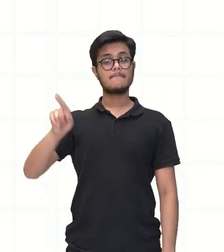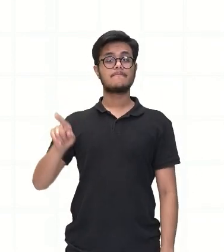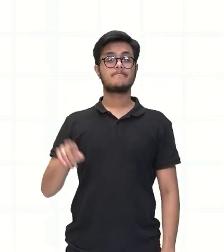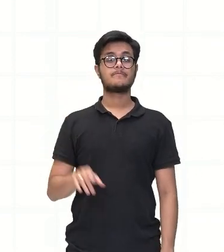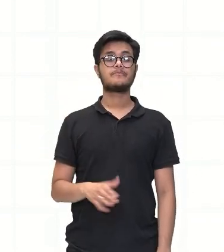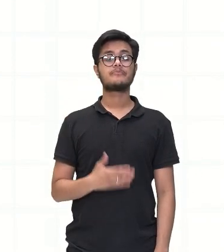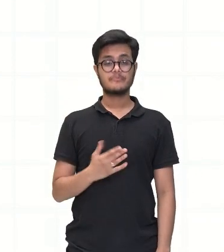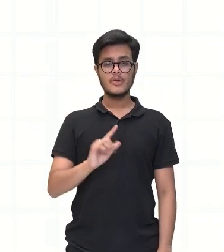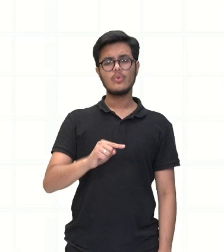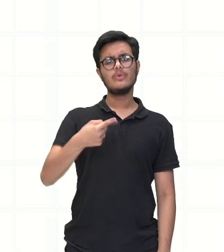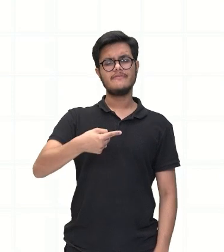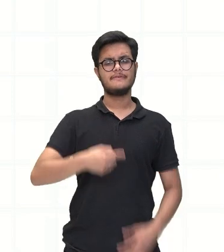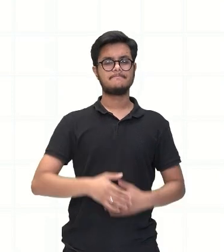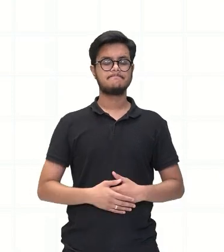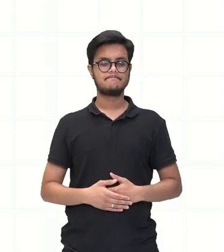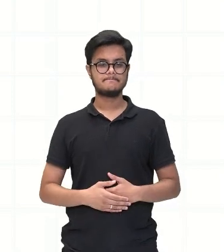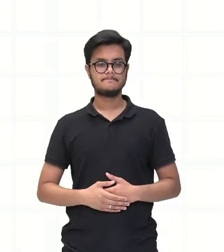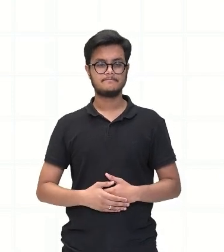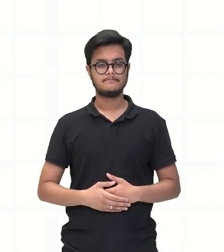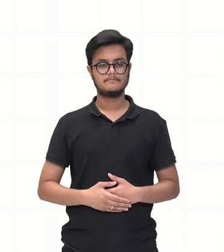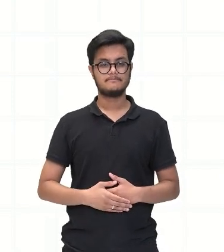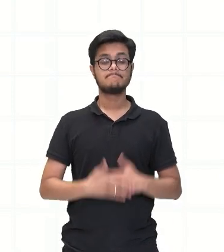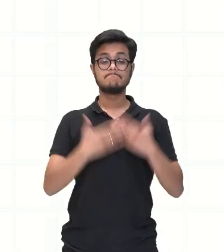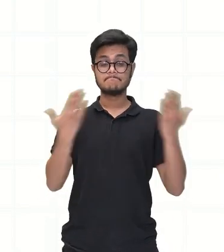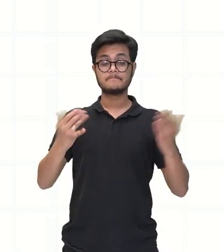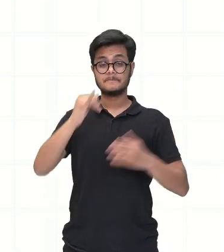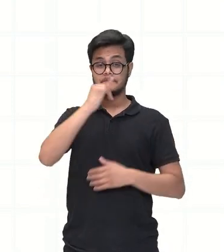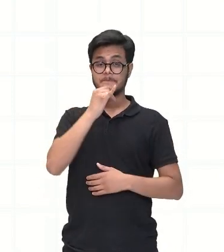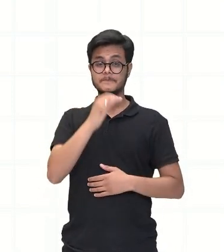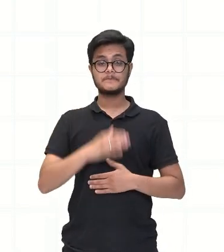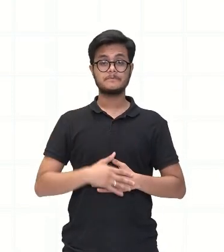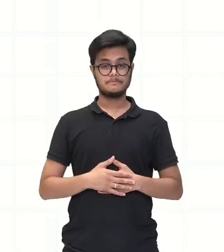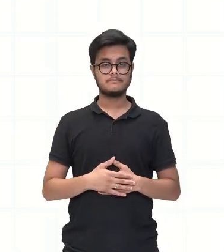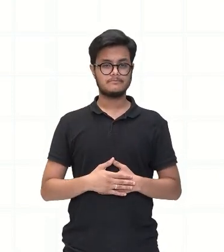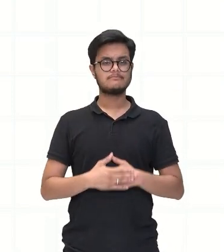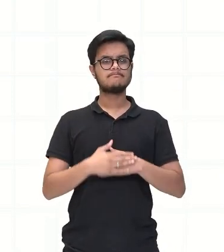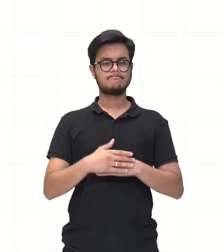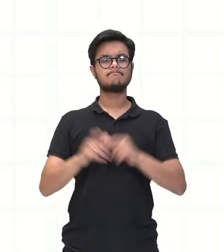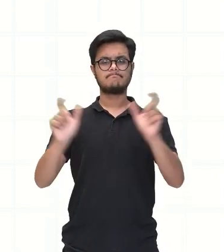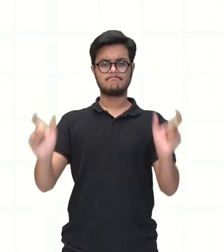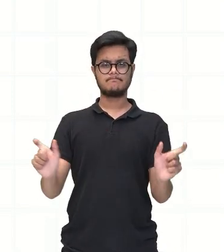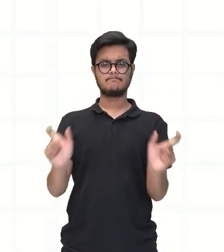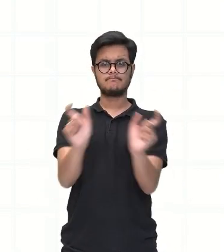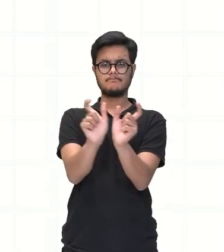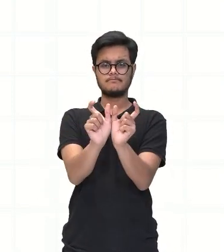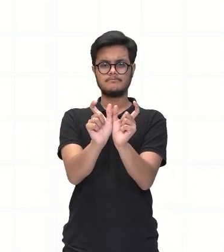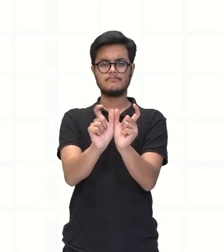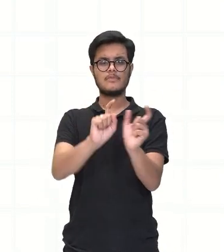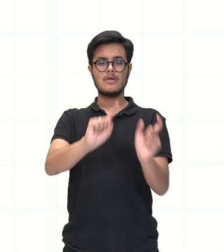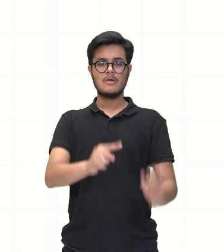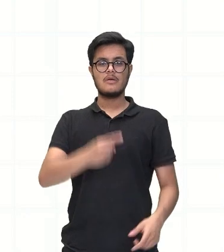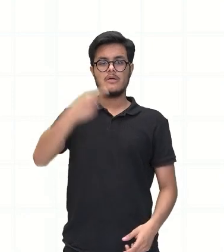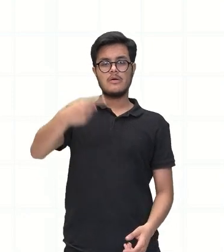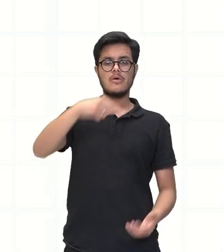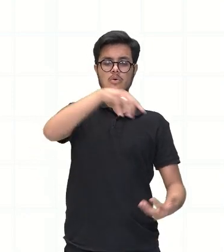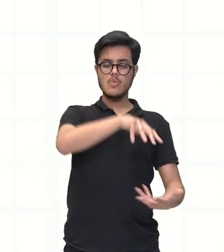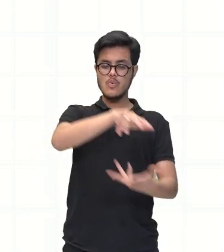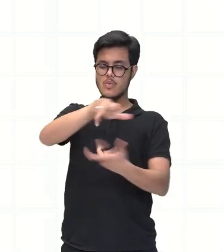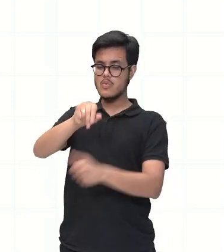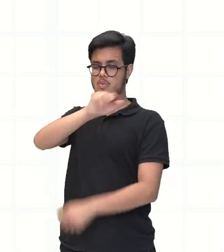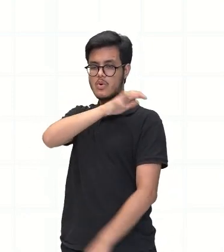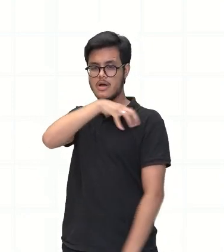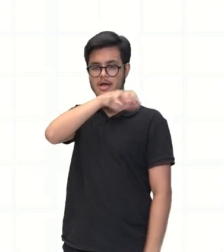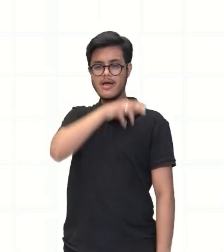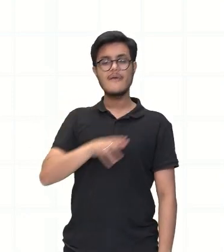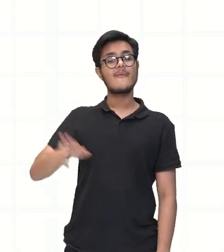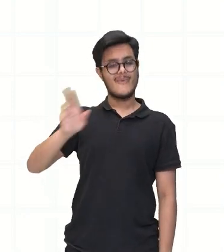o hífen ainda, olha só. Então, temos aqui o hífen, você vai utilizar ele nas palavras compostas que